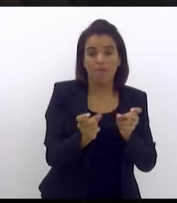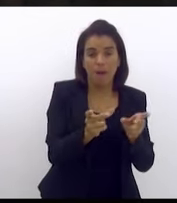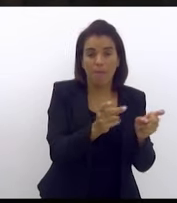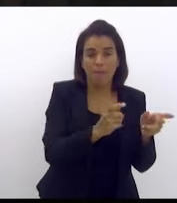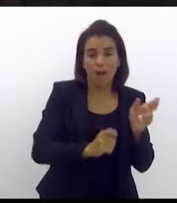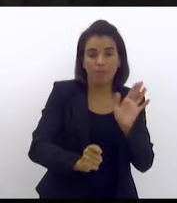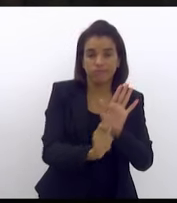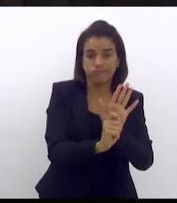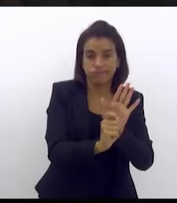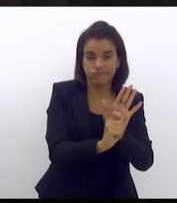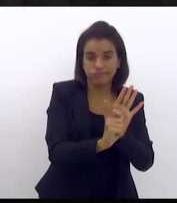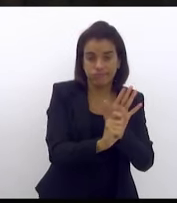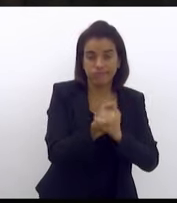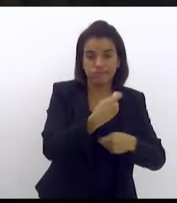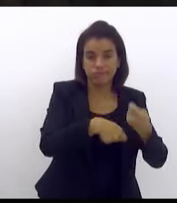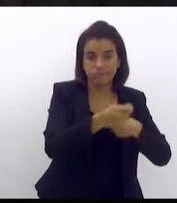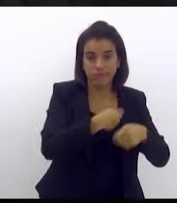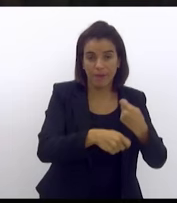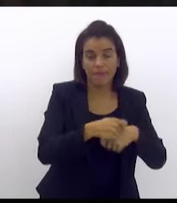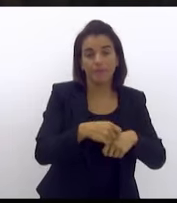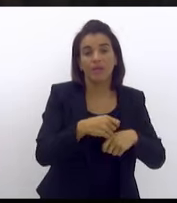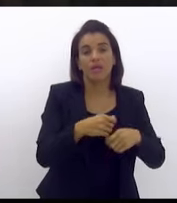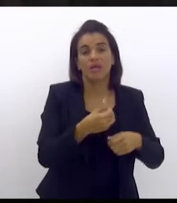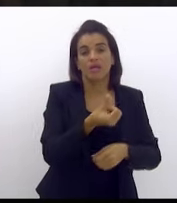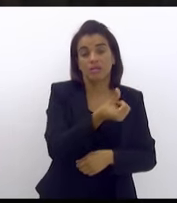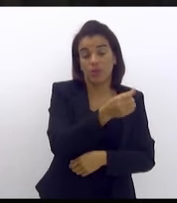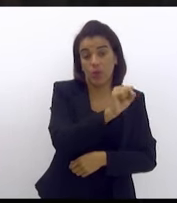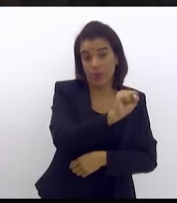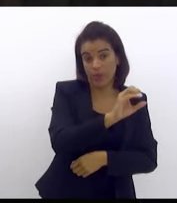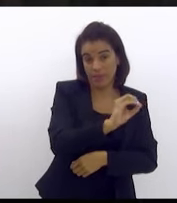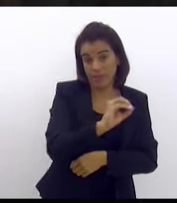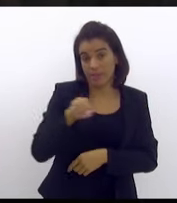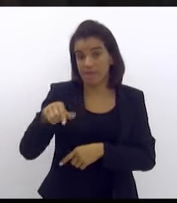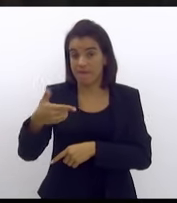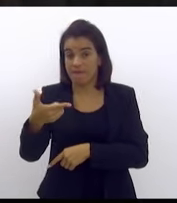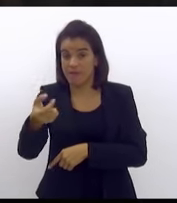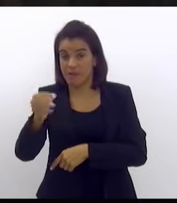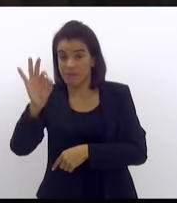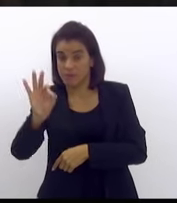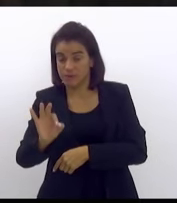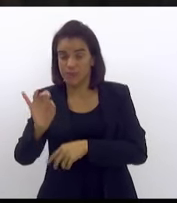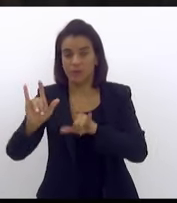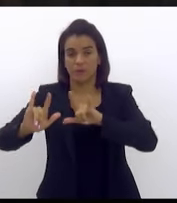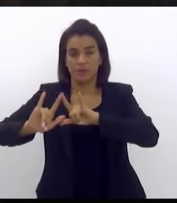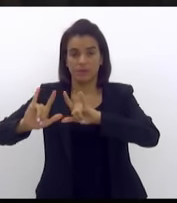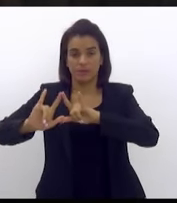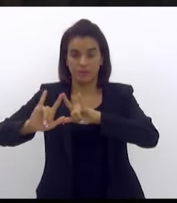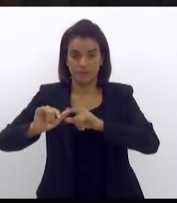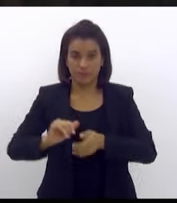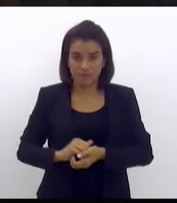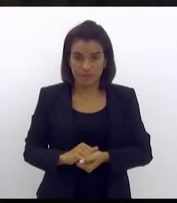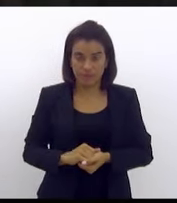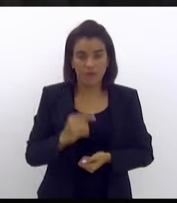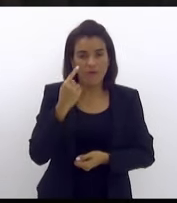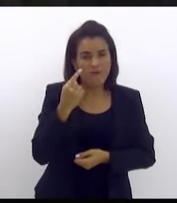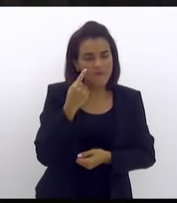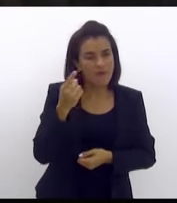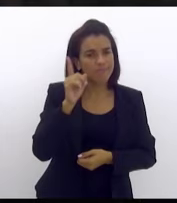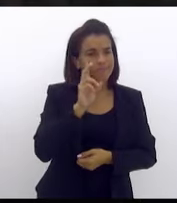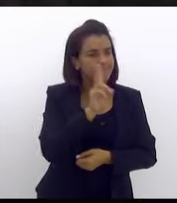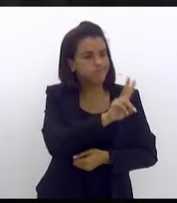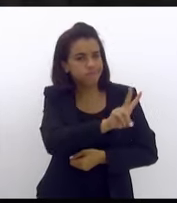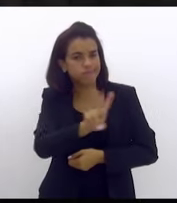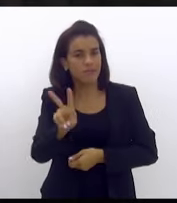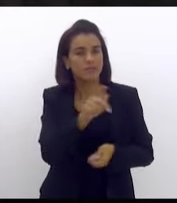narcotraficantes e 20% por milicianos. E você vê no cotidiano da